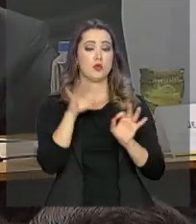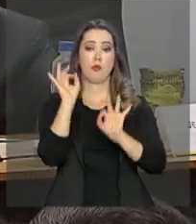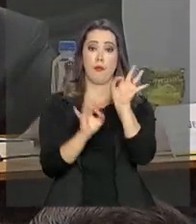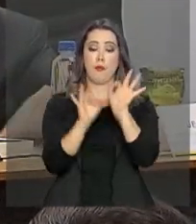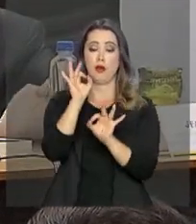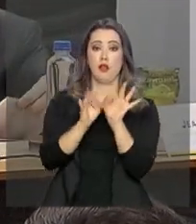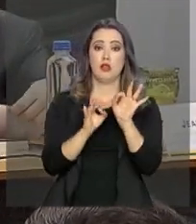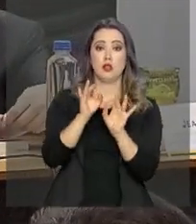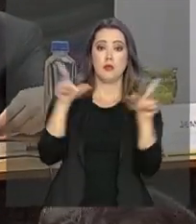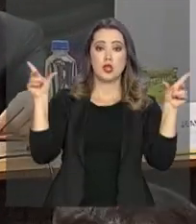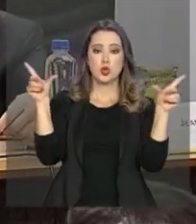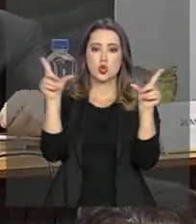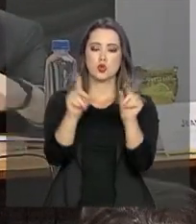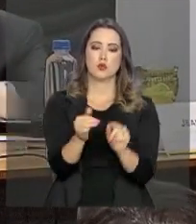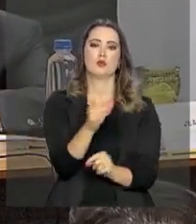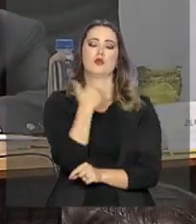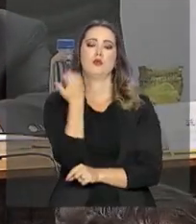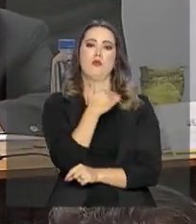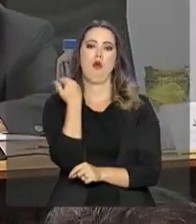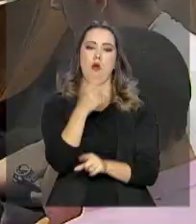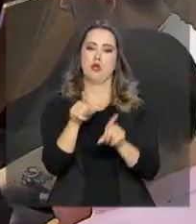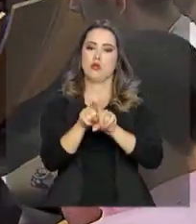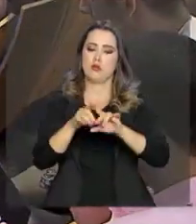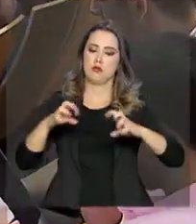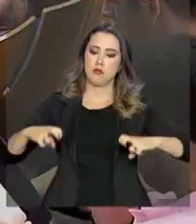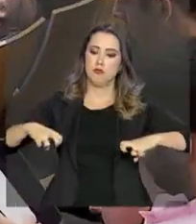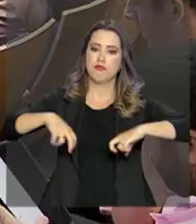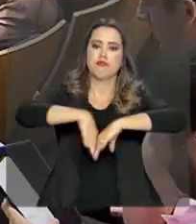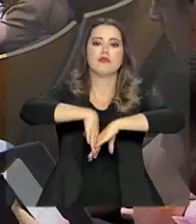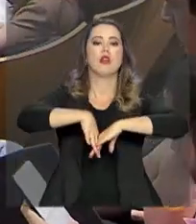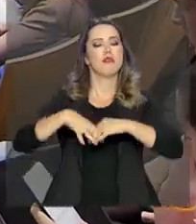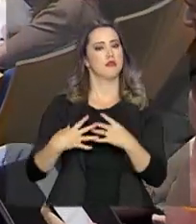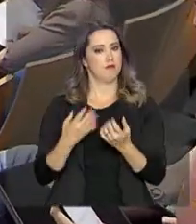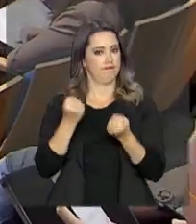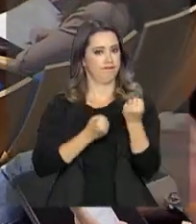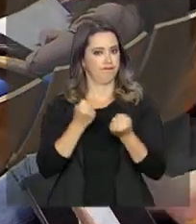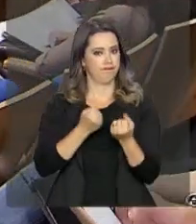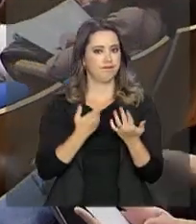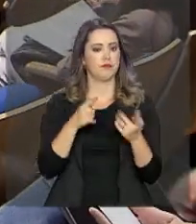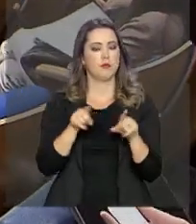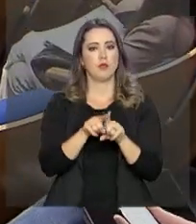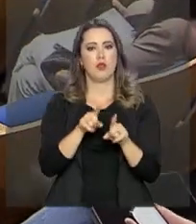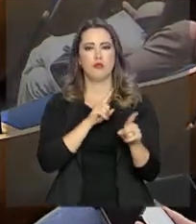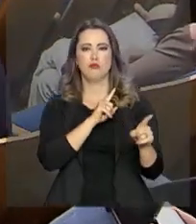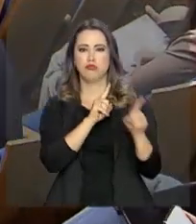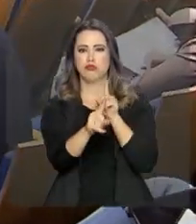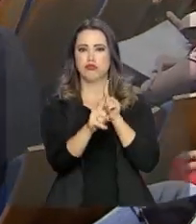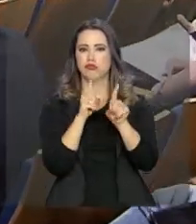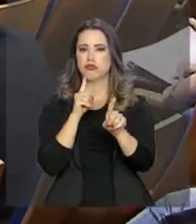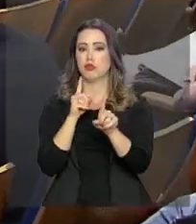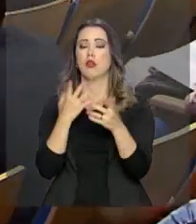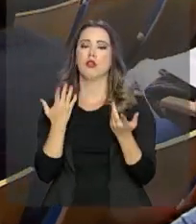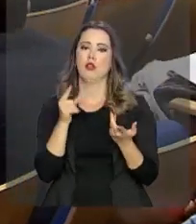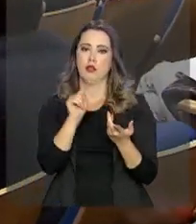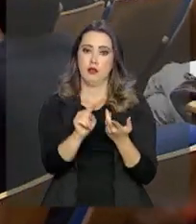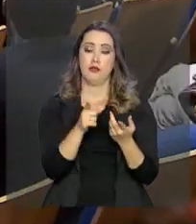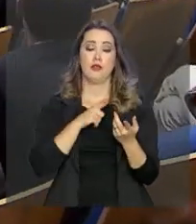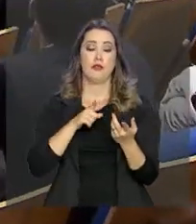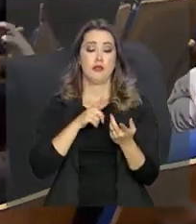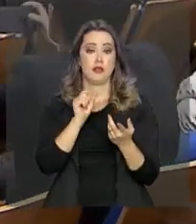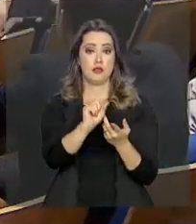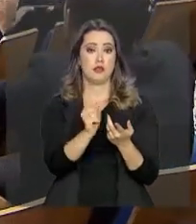no trânsito entre as medidas que serão tomadas está a criação de um diagnóstico nacional de dados de segurança